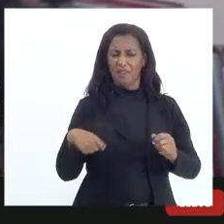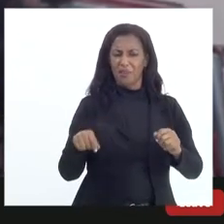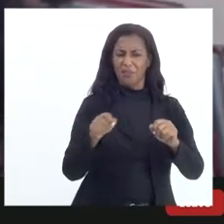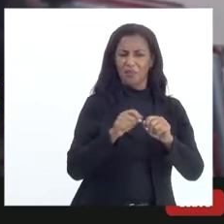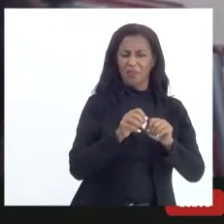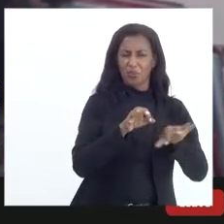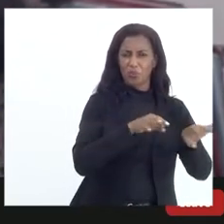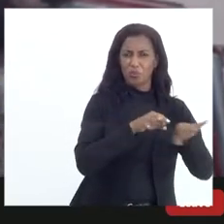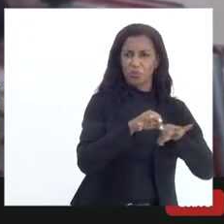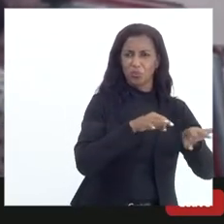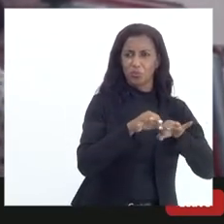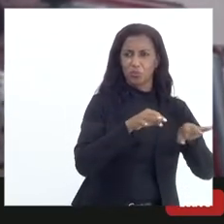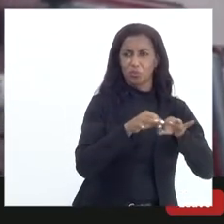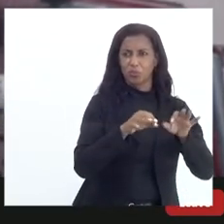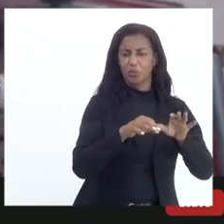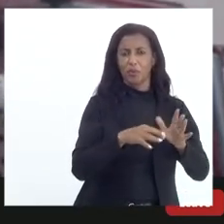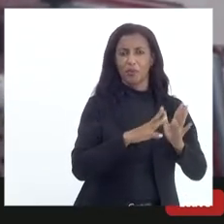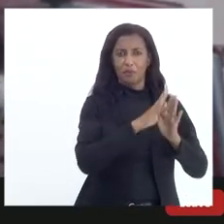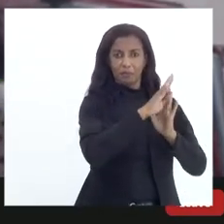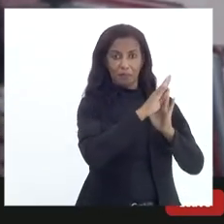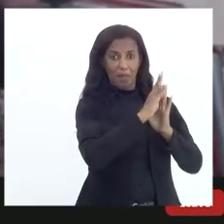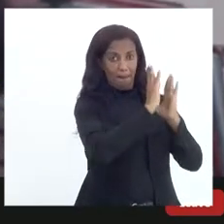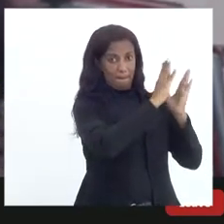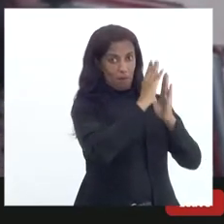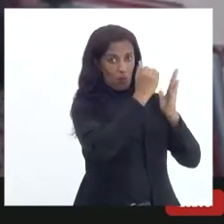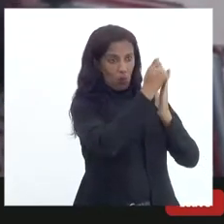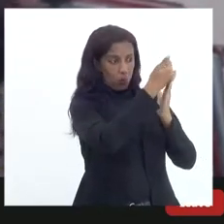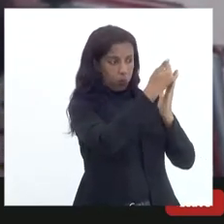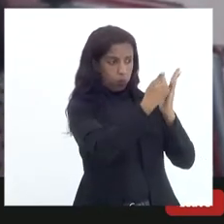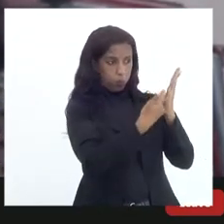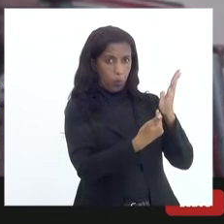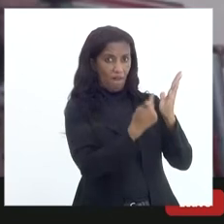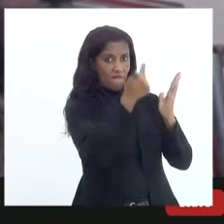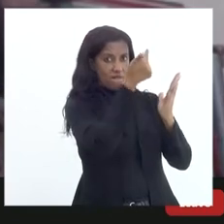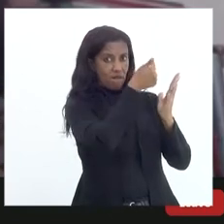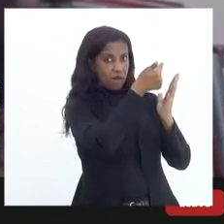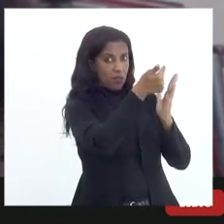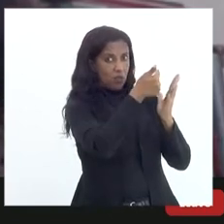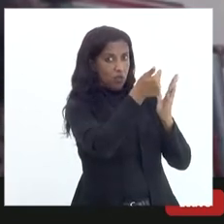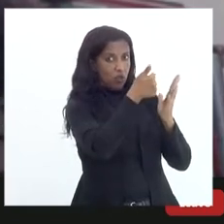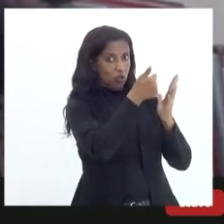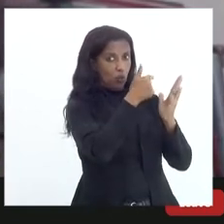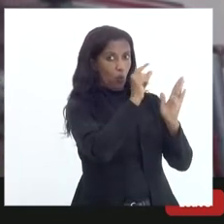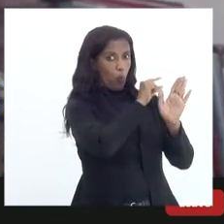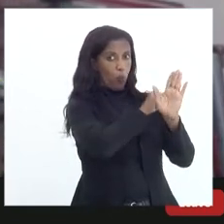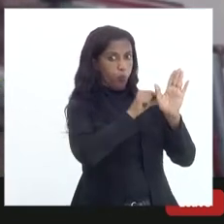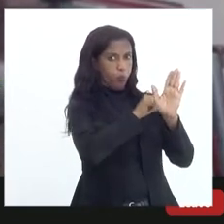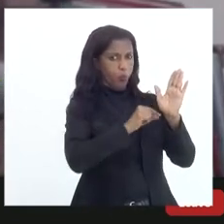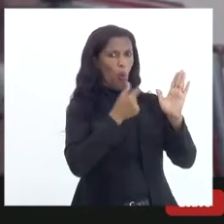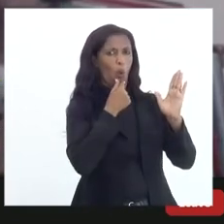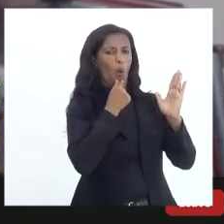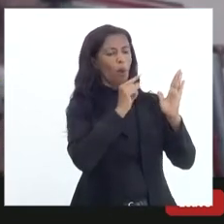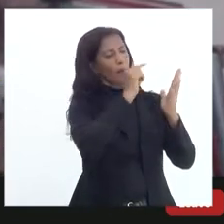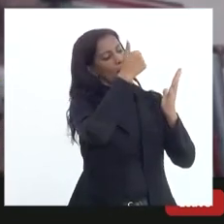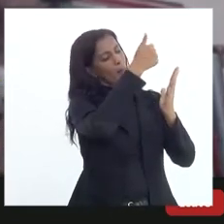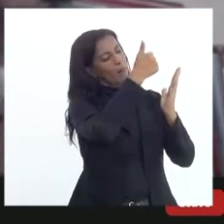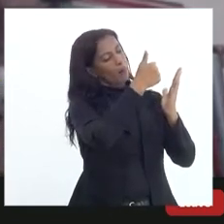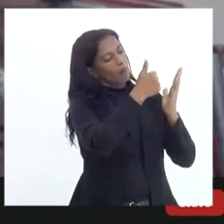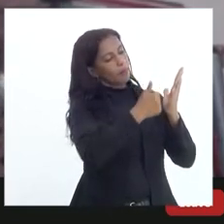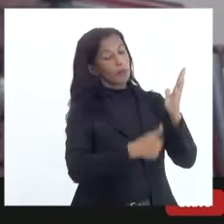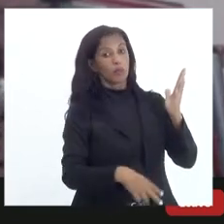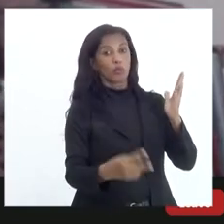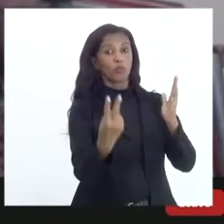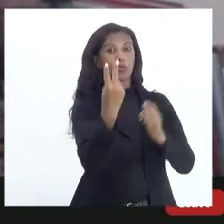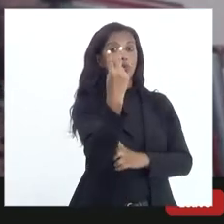havia na referência bibliográfica 22 autores, 20 homens. Desses 20 homens,